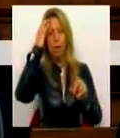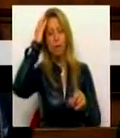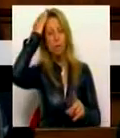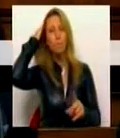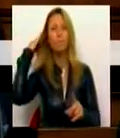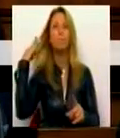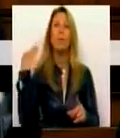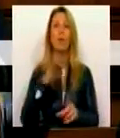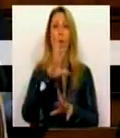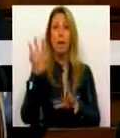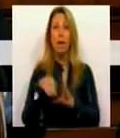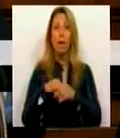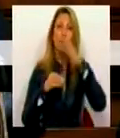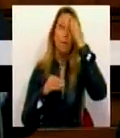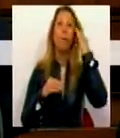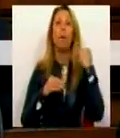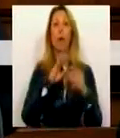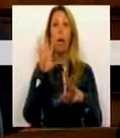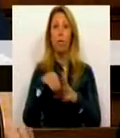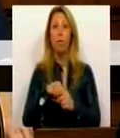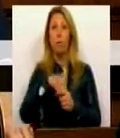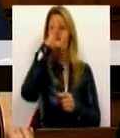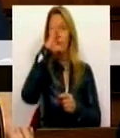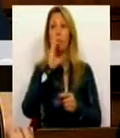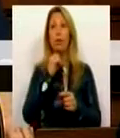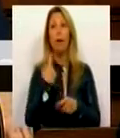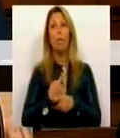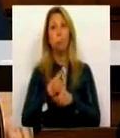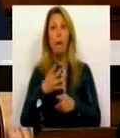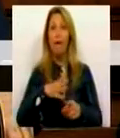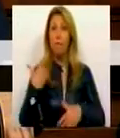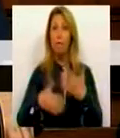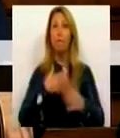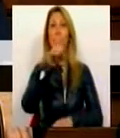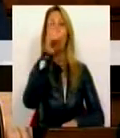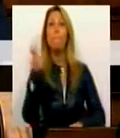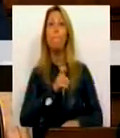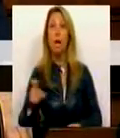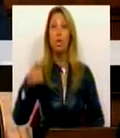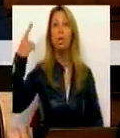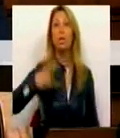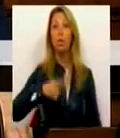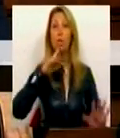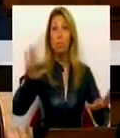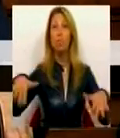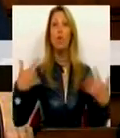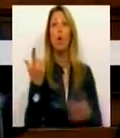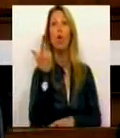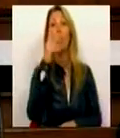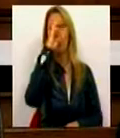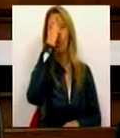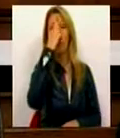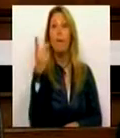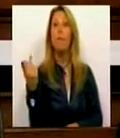o envolvimento de um Estado numa operação de manutenção de paz exigente pode ser um esforço financeiro